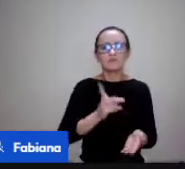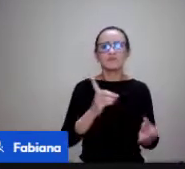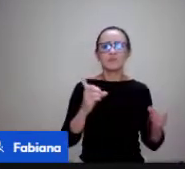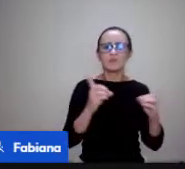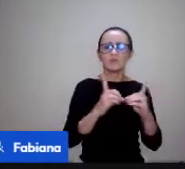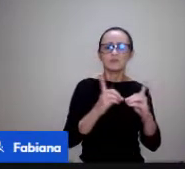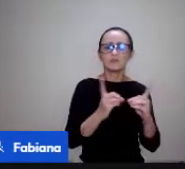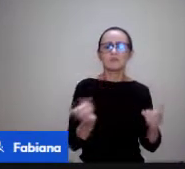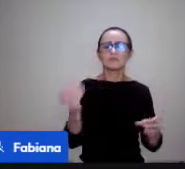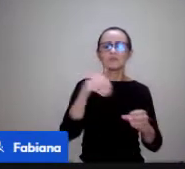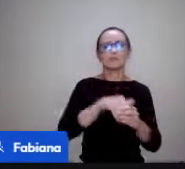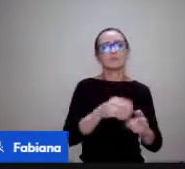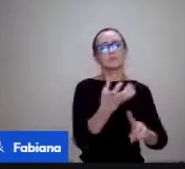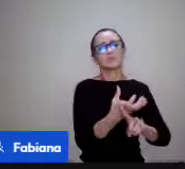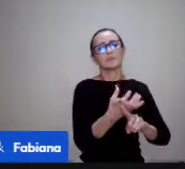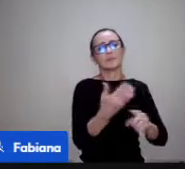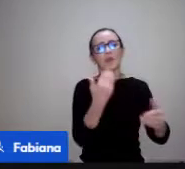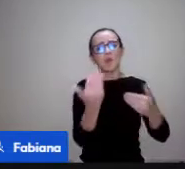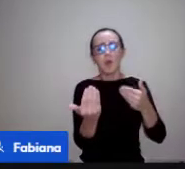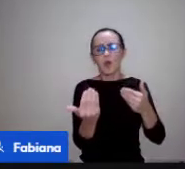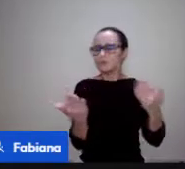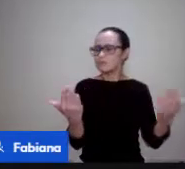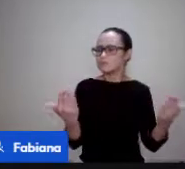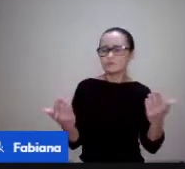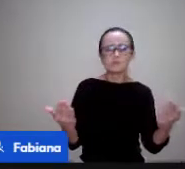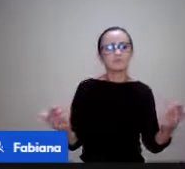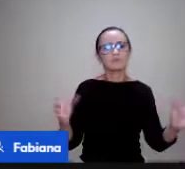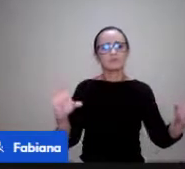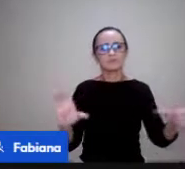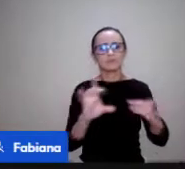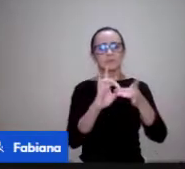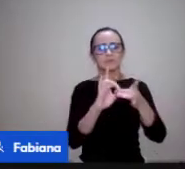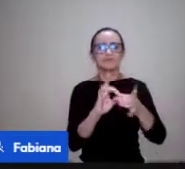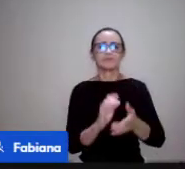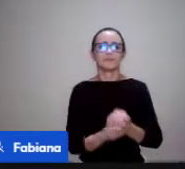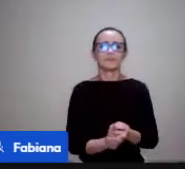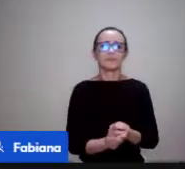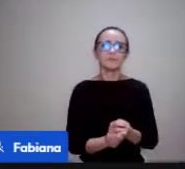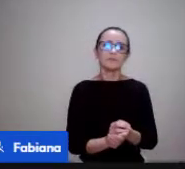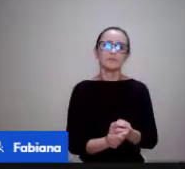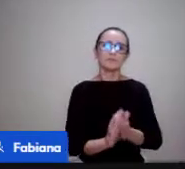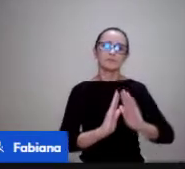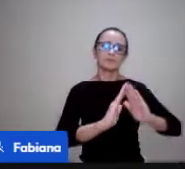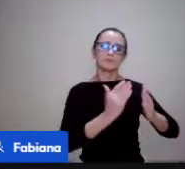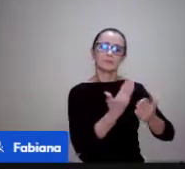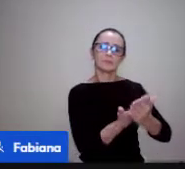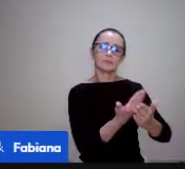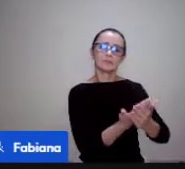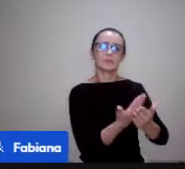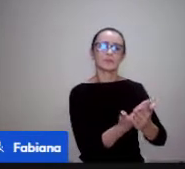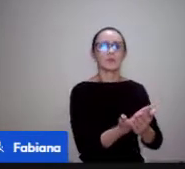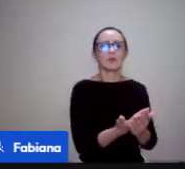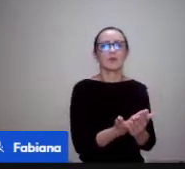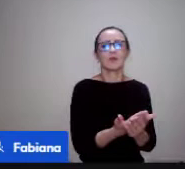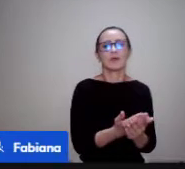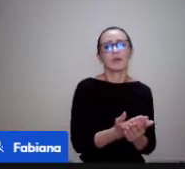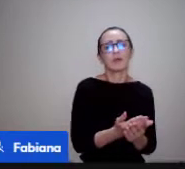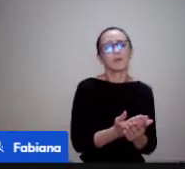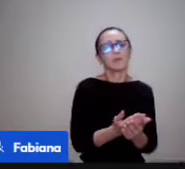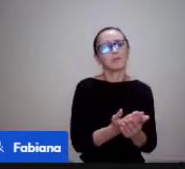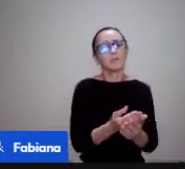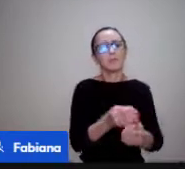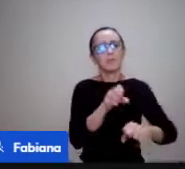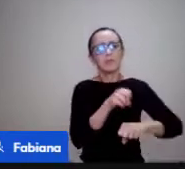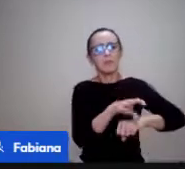entre ambos? Então, veja, para a escola, só existe e só tem valor o saber transmitido